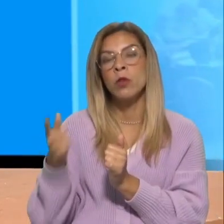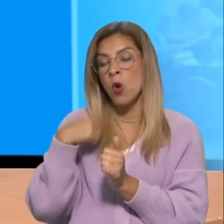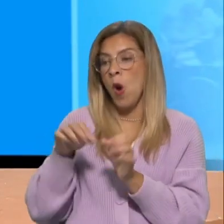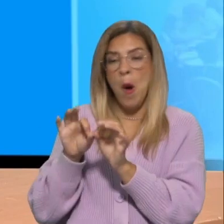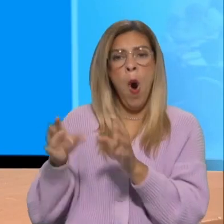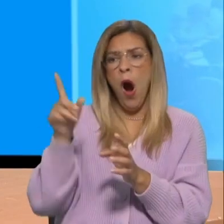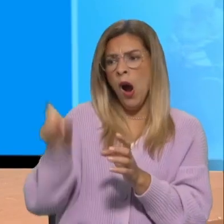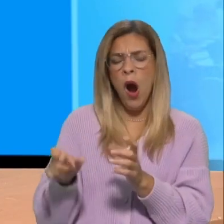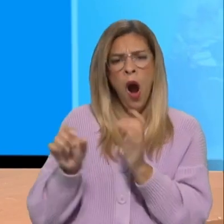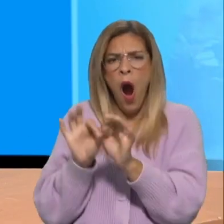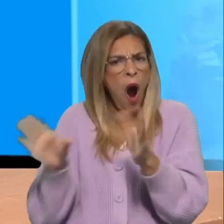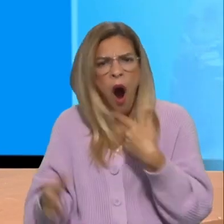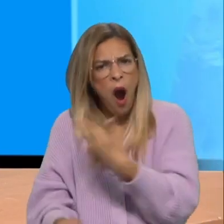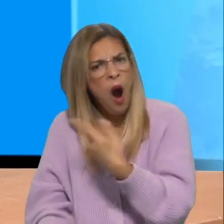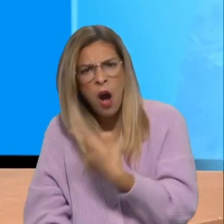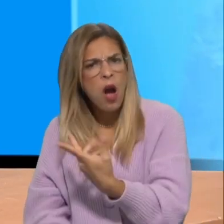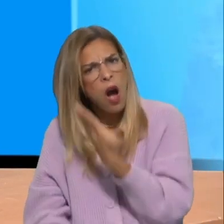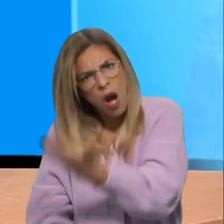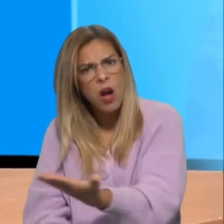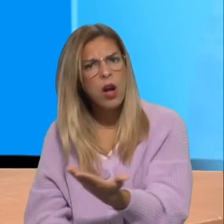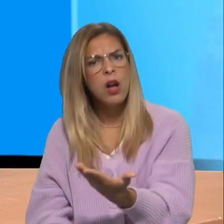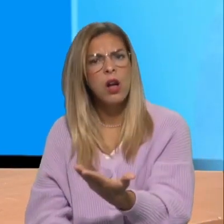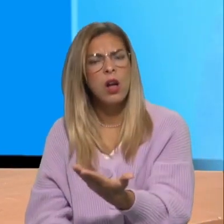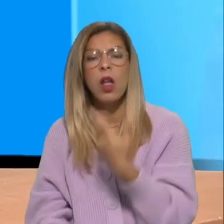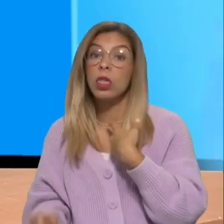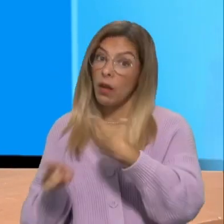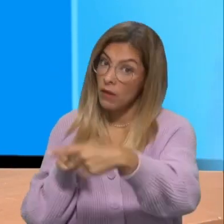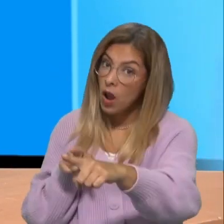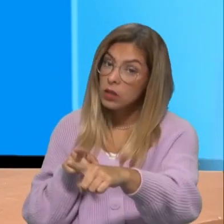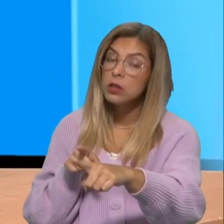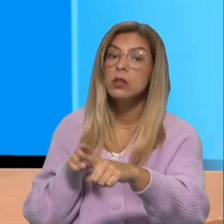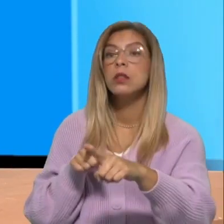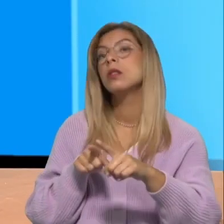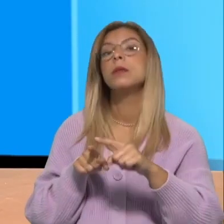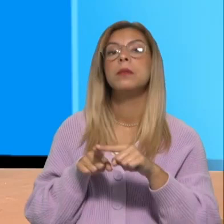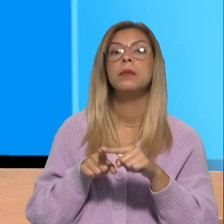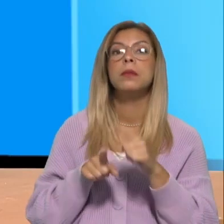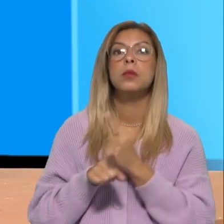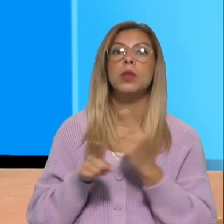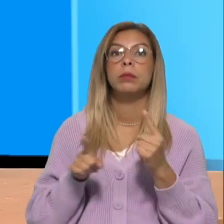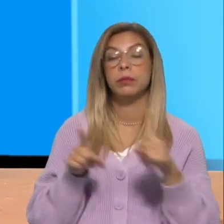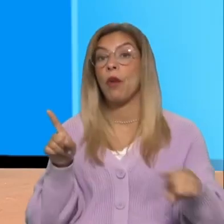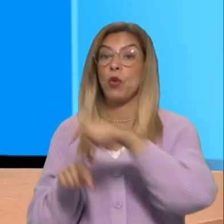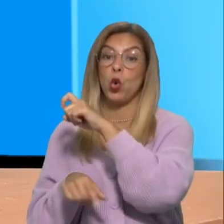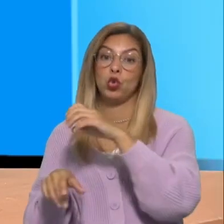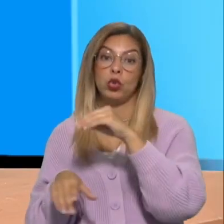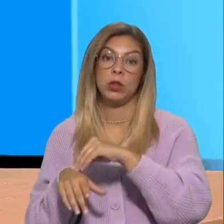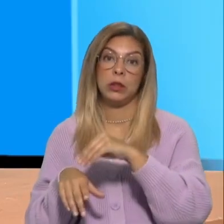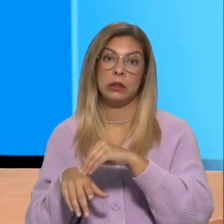é mesmo como nós. Com a diferença... depois, não é, de uma experiência, que é a experiência do